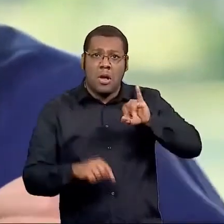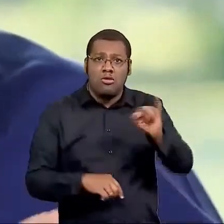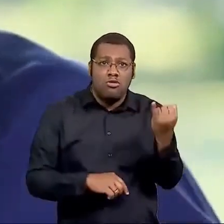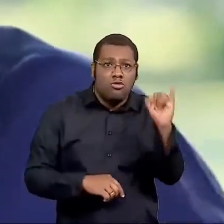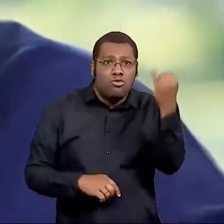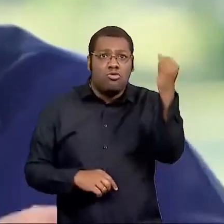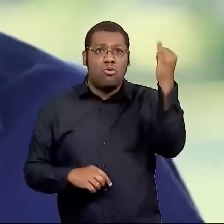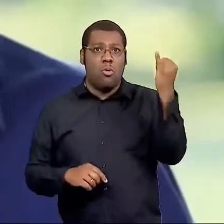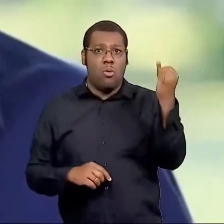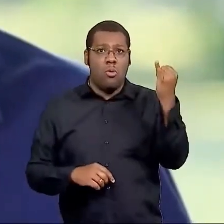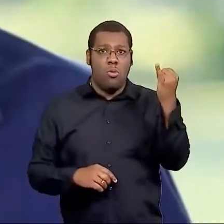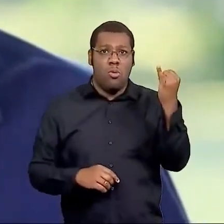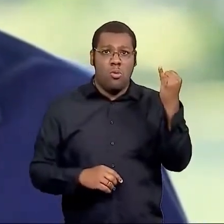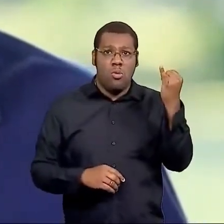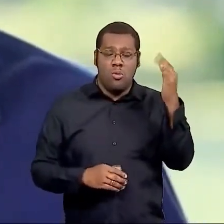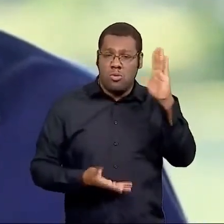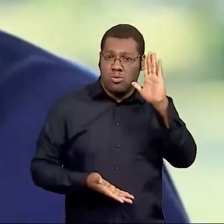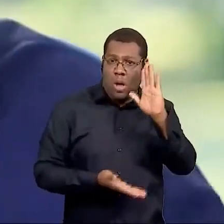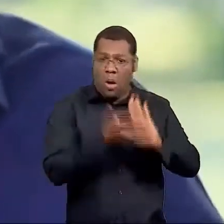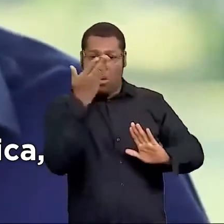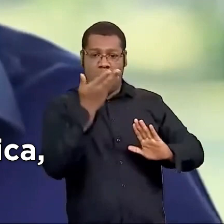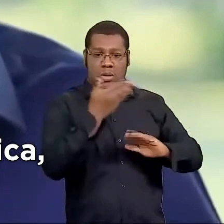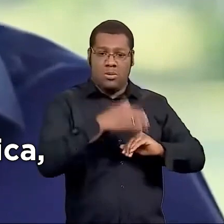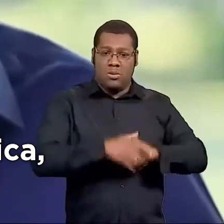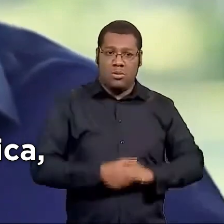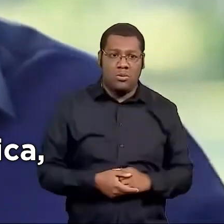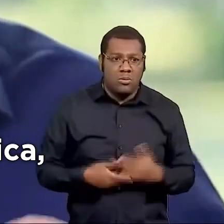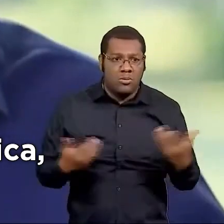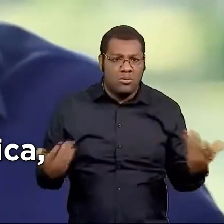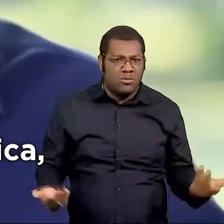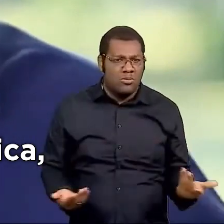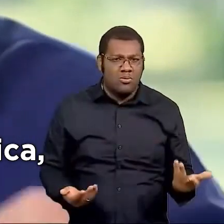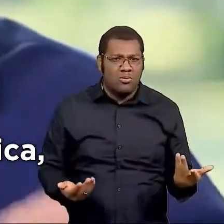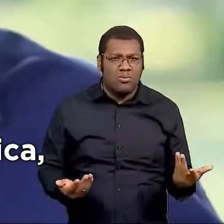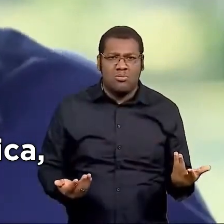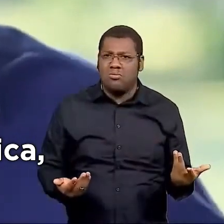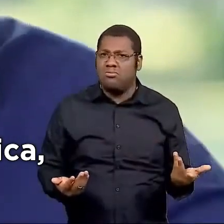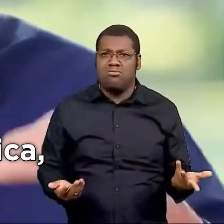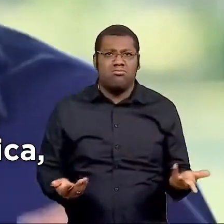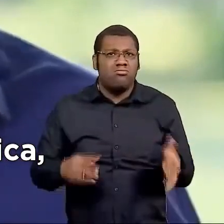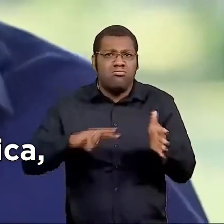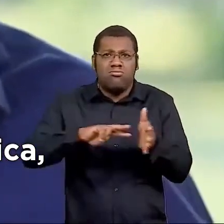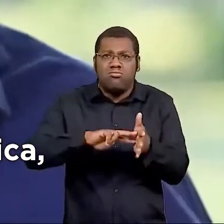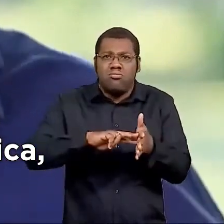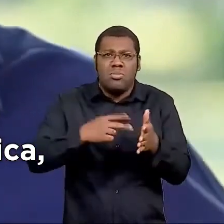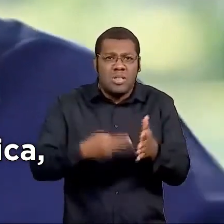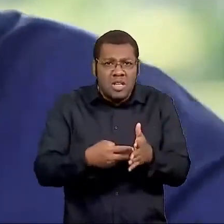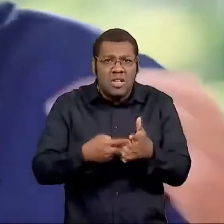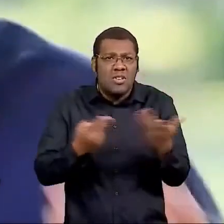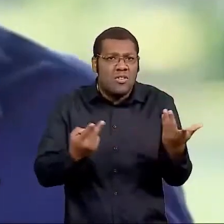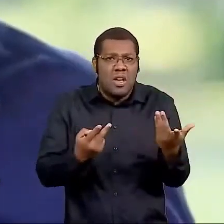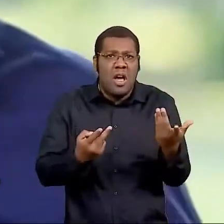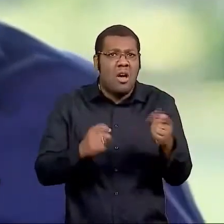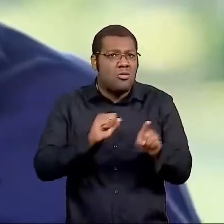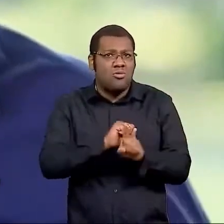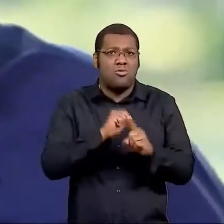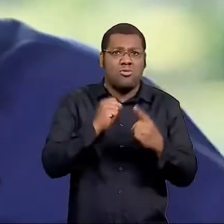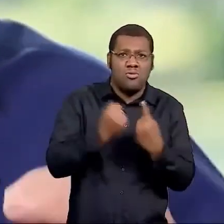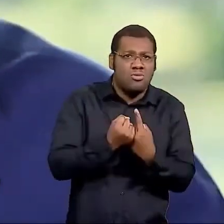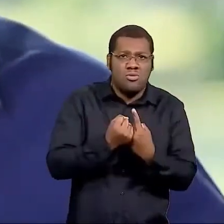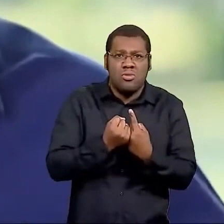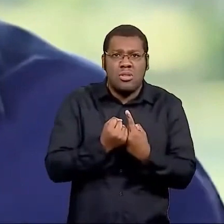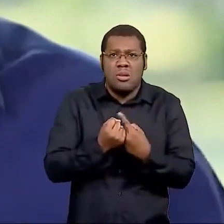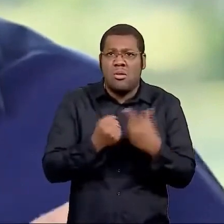hoje nenhuma explicação nenhuma explicação Econômica sociológica filosófica do que você